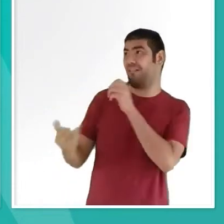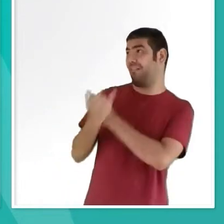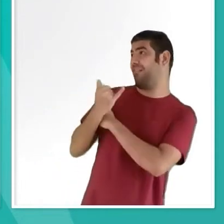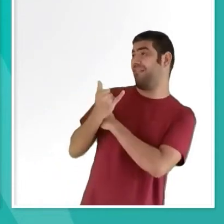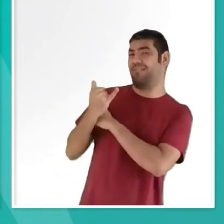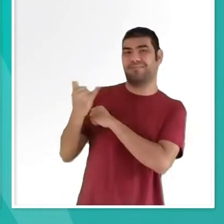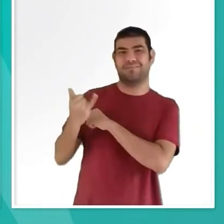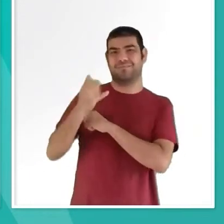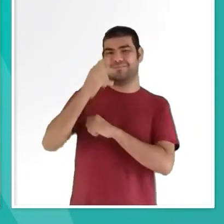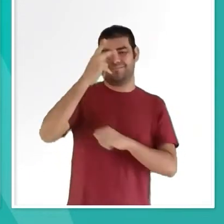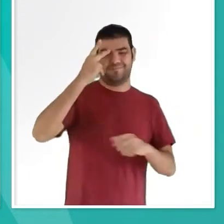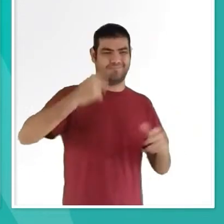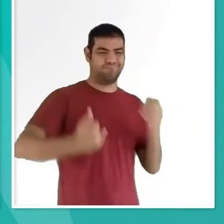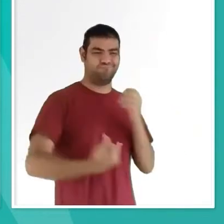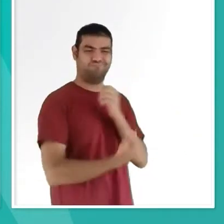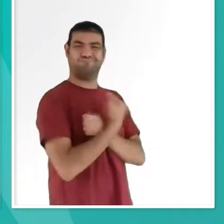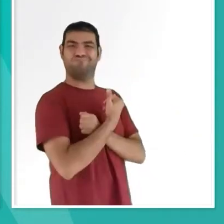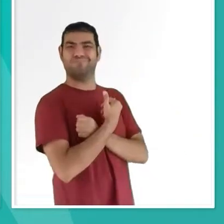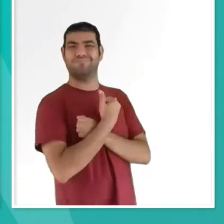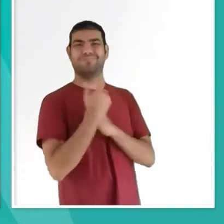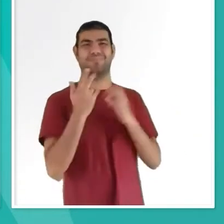ficam tentando